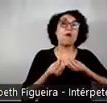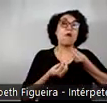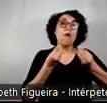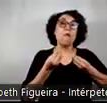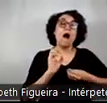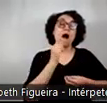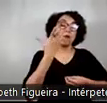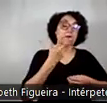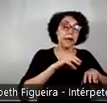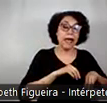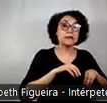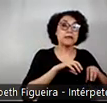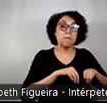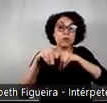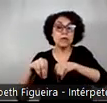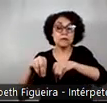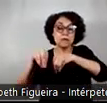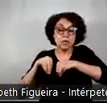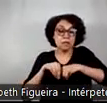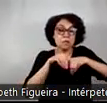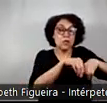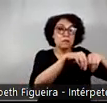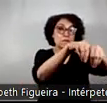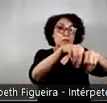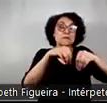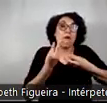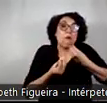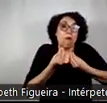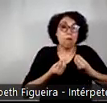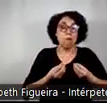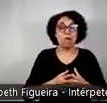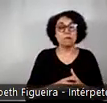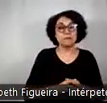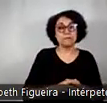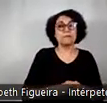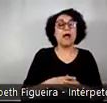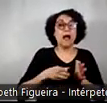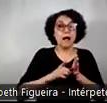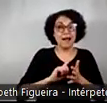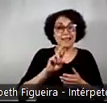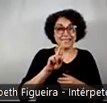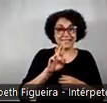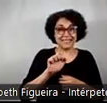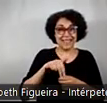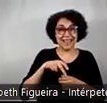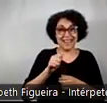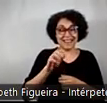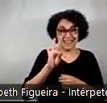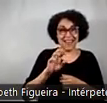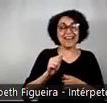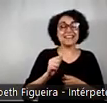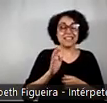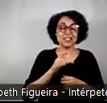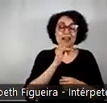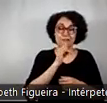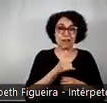Renata me apresentou, né, um pouco da minha experiência profissional, né, então, desde 2015, né, eu